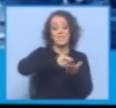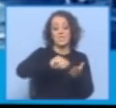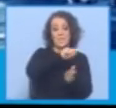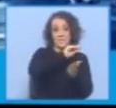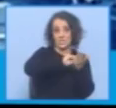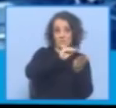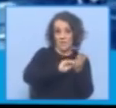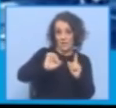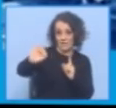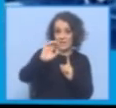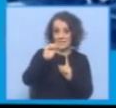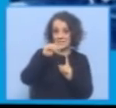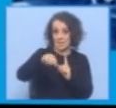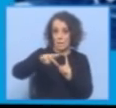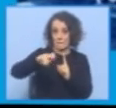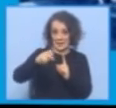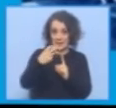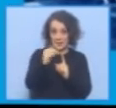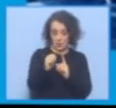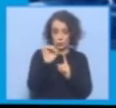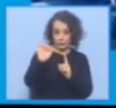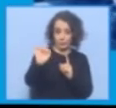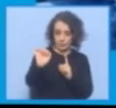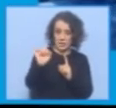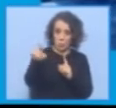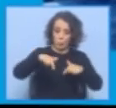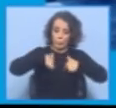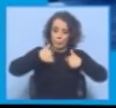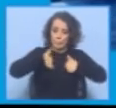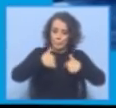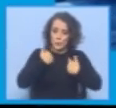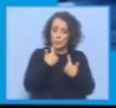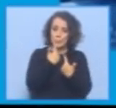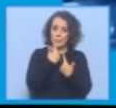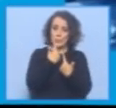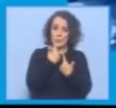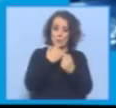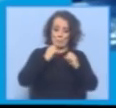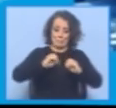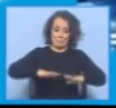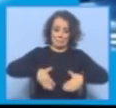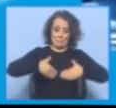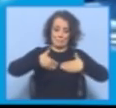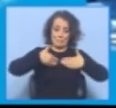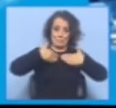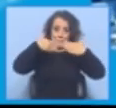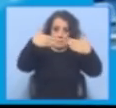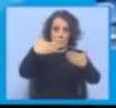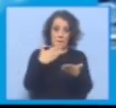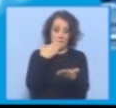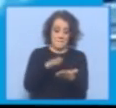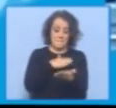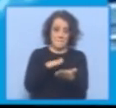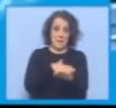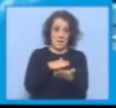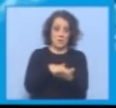Evangelho de São Mateo, não há problema, se ele próprio, já dentro do início das primeiras páginas,